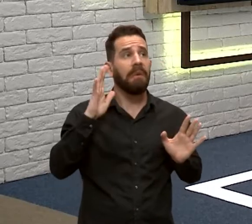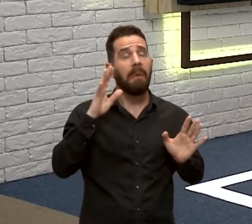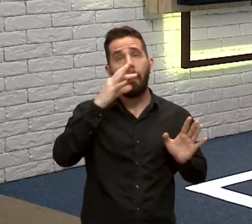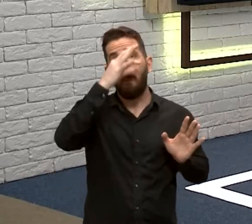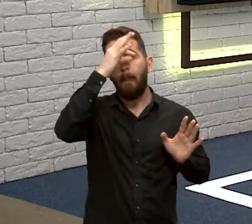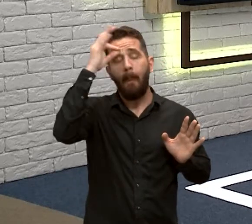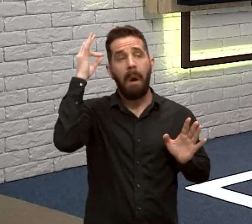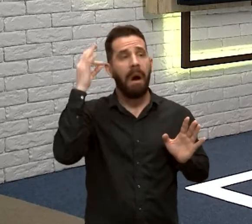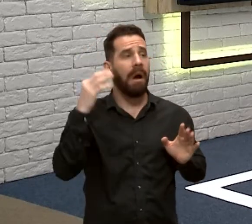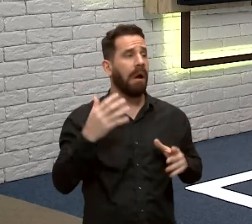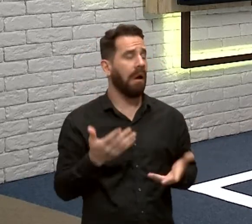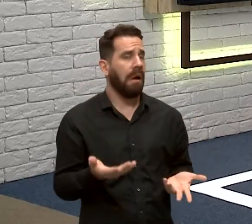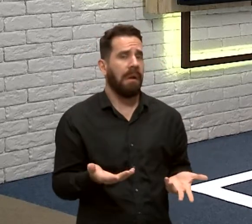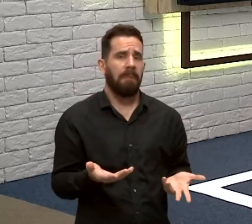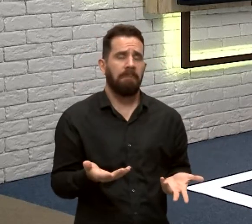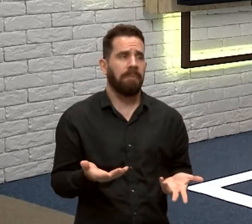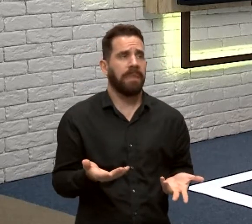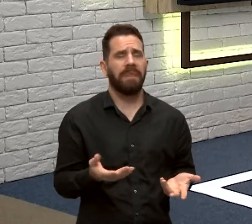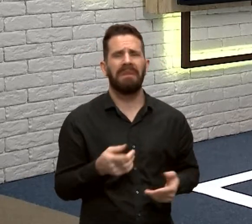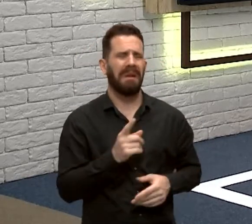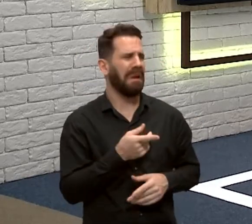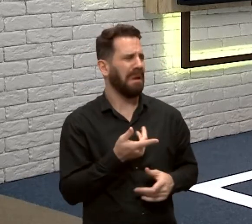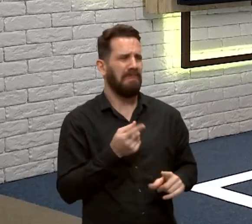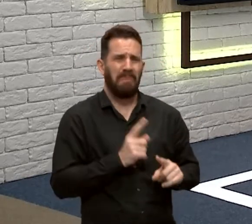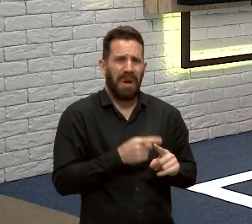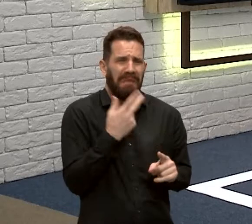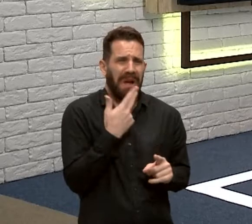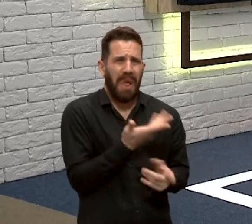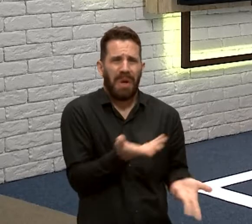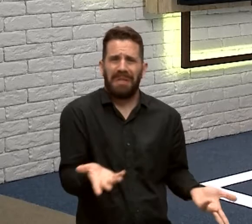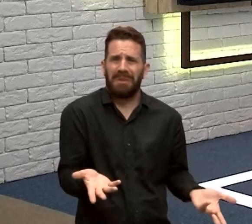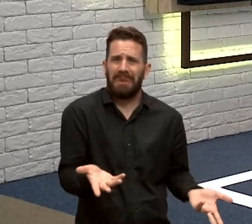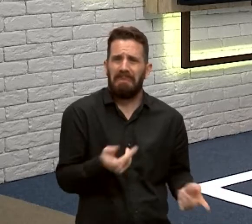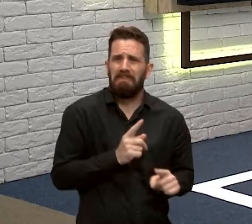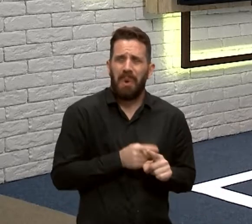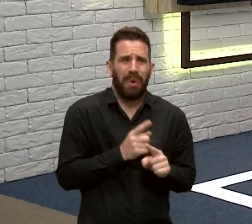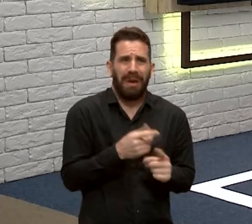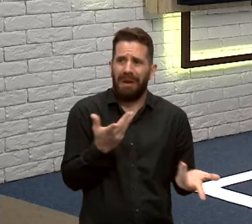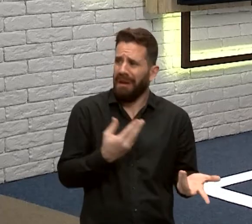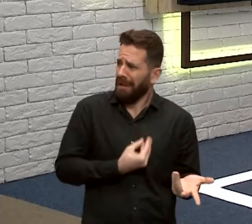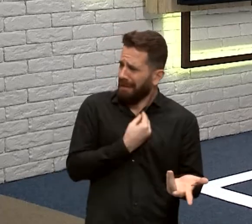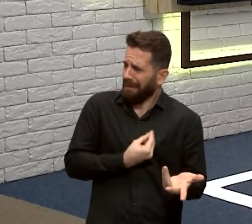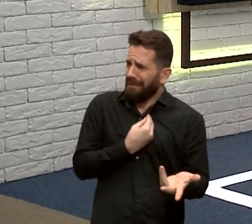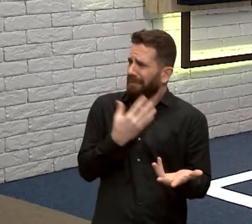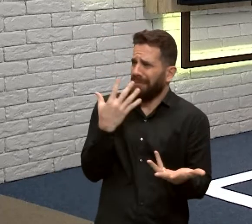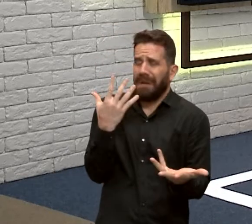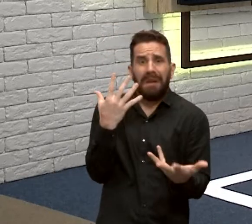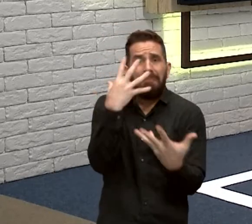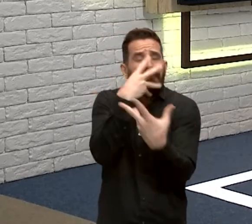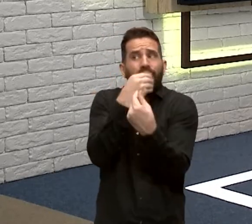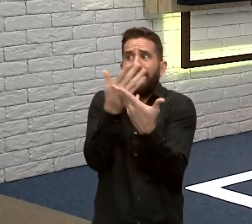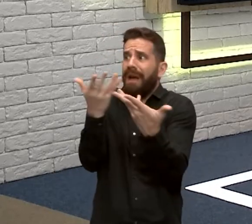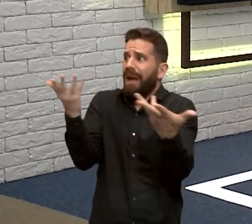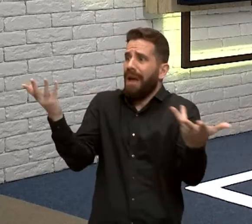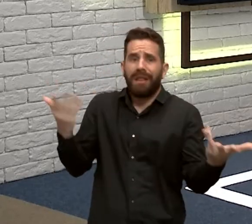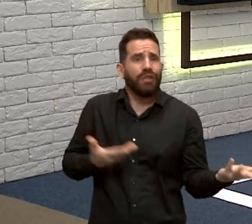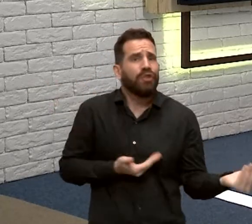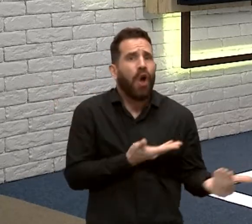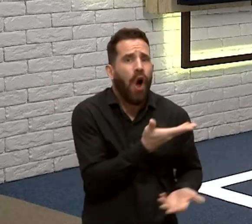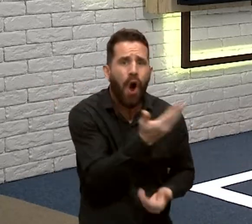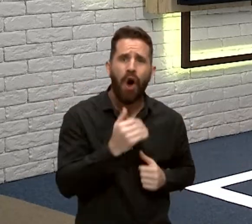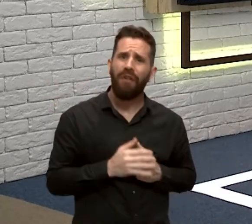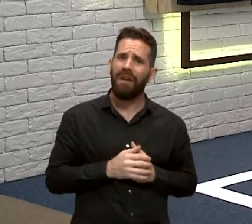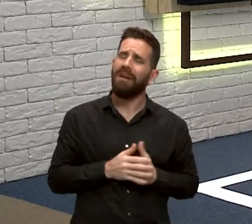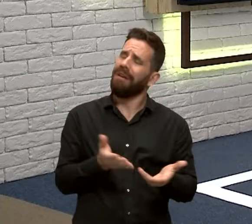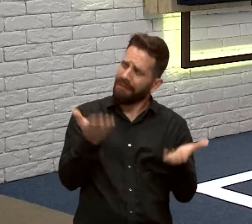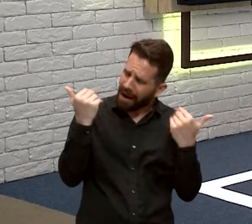ajudar, como, por que você está dizendo isso? A vida é bela, você é tão jovem, vamos sair, vamos nos divertir.